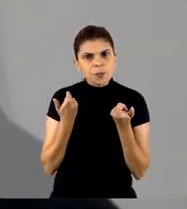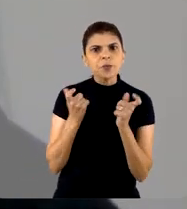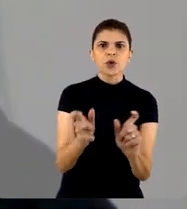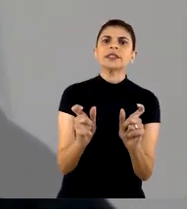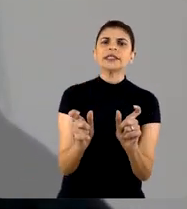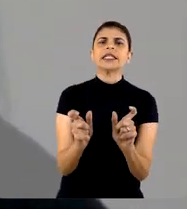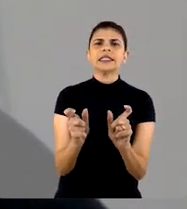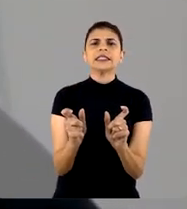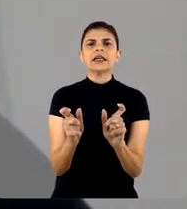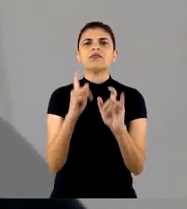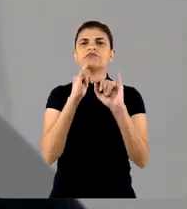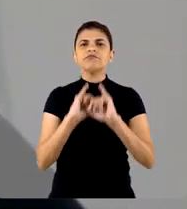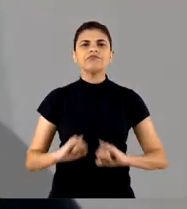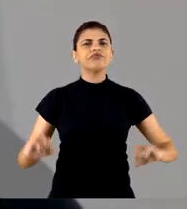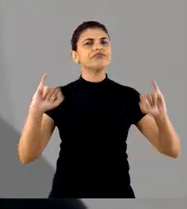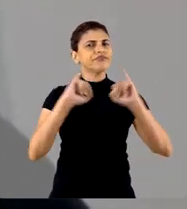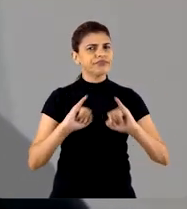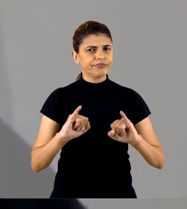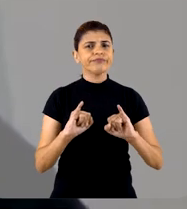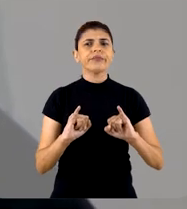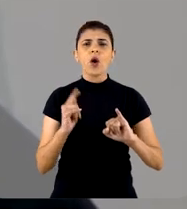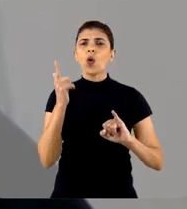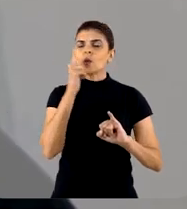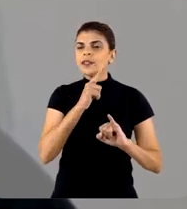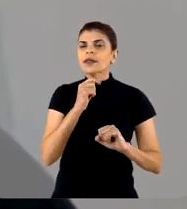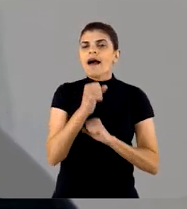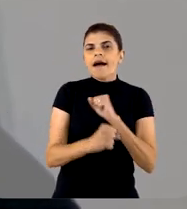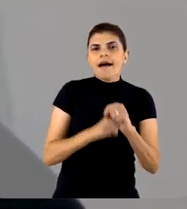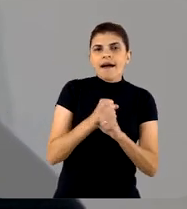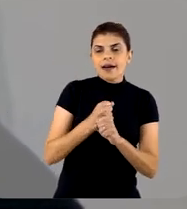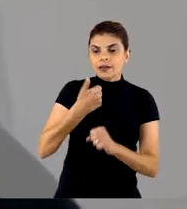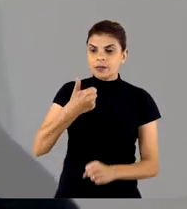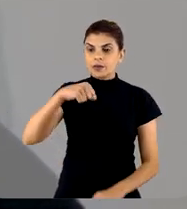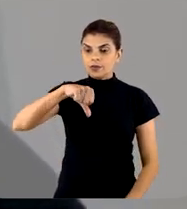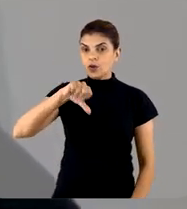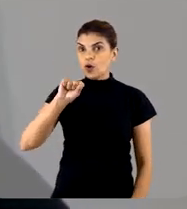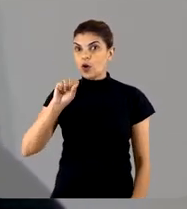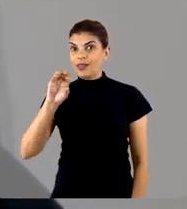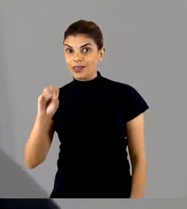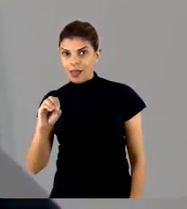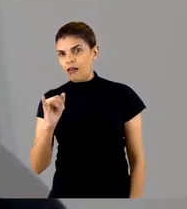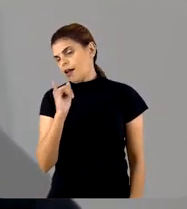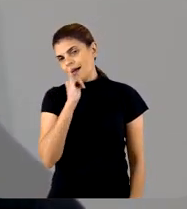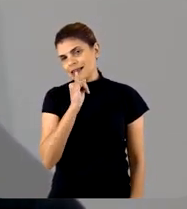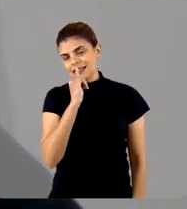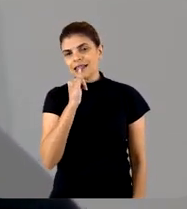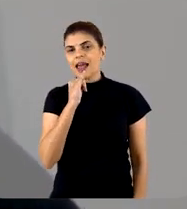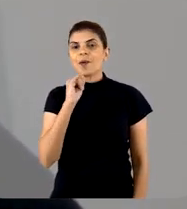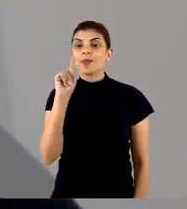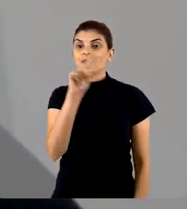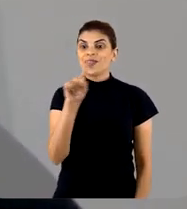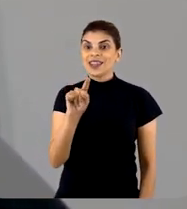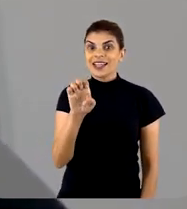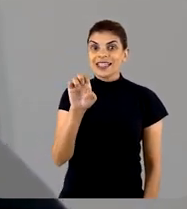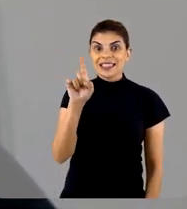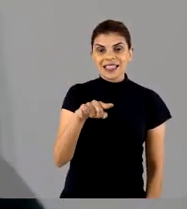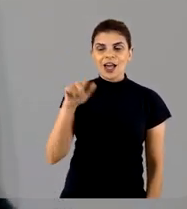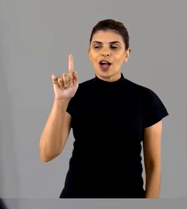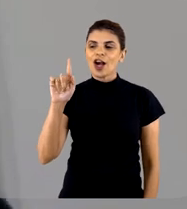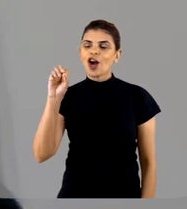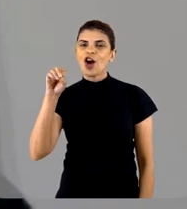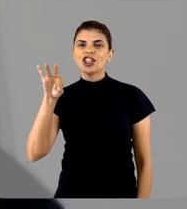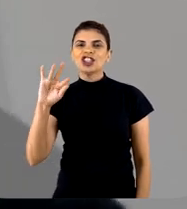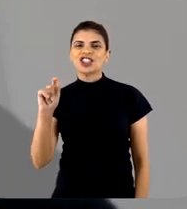Feita a partir. O Brasil tem história de campanhas de vacinação muito exitosas, que vão reverberar nos anos 80. Né? Um exemplo vitorioso é a criação